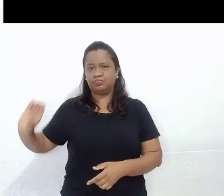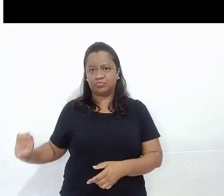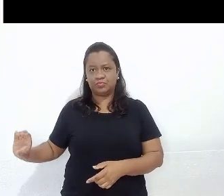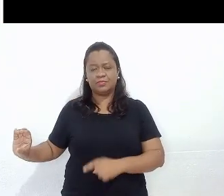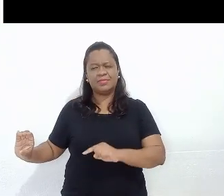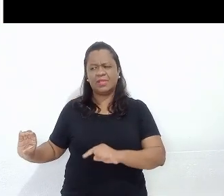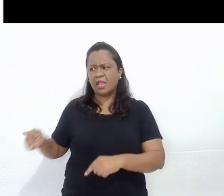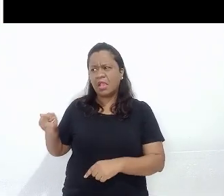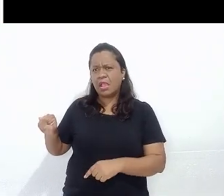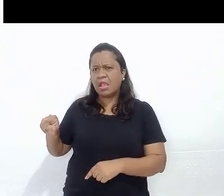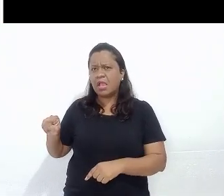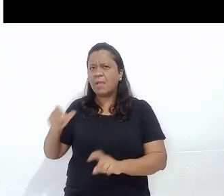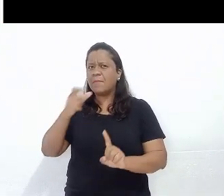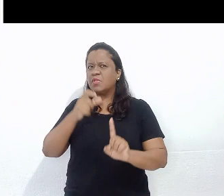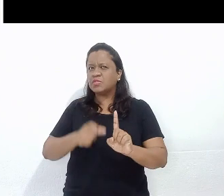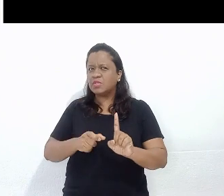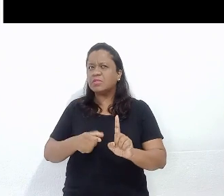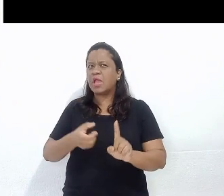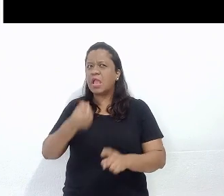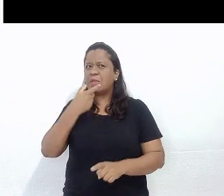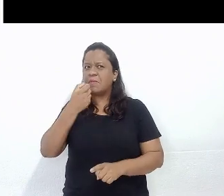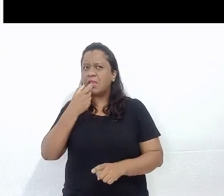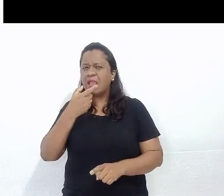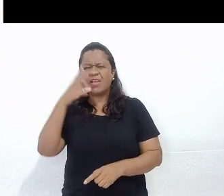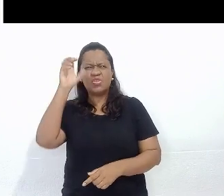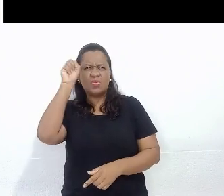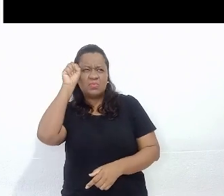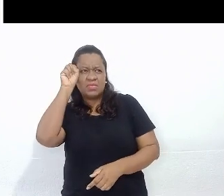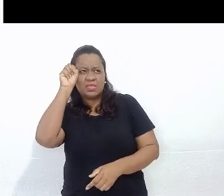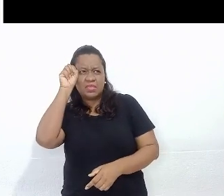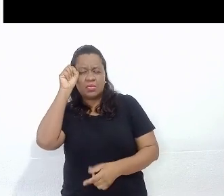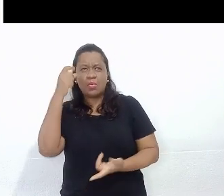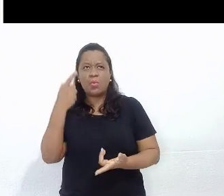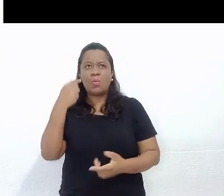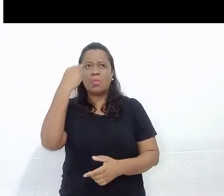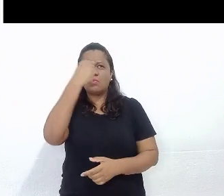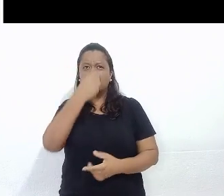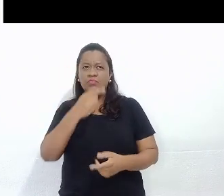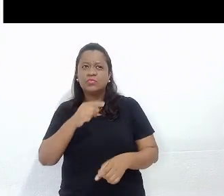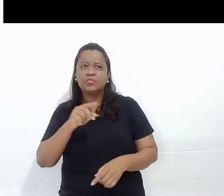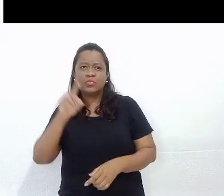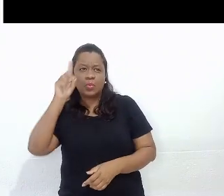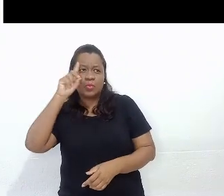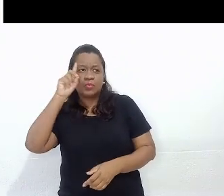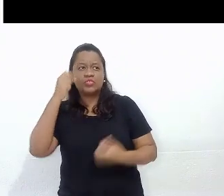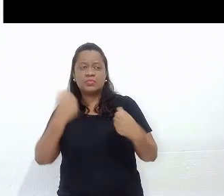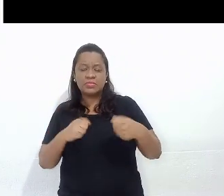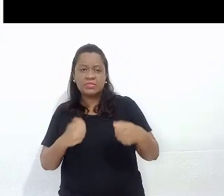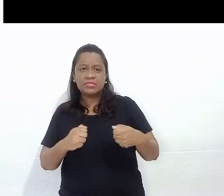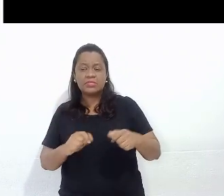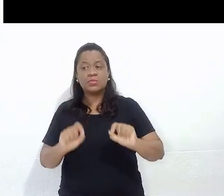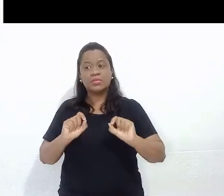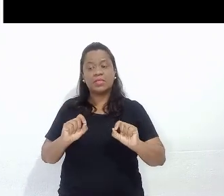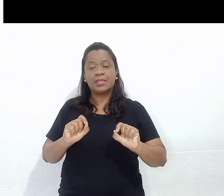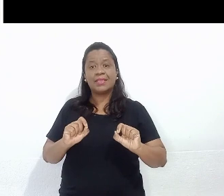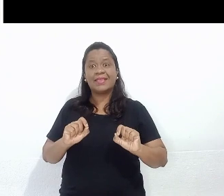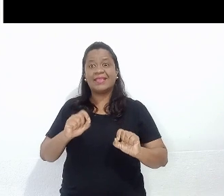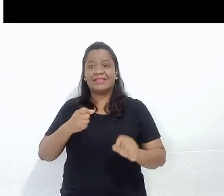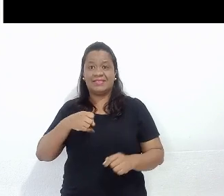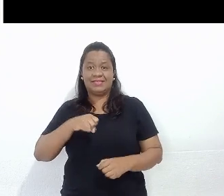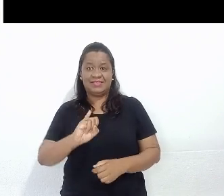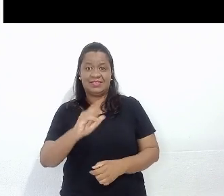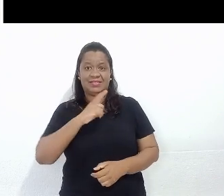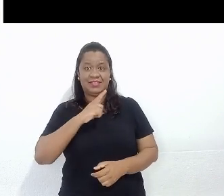que é um remédio para dormir? Será que é um remédio de necessidade diária dele? O que é isso? Se tem um porta-retrato, quem é que está